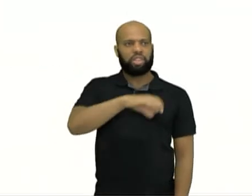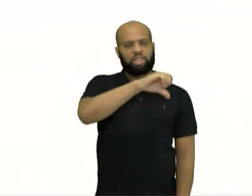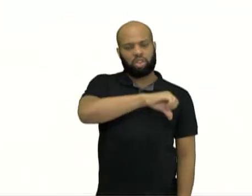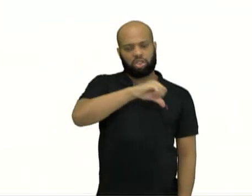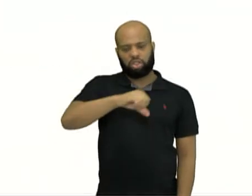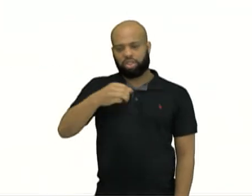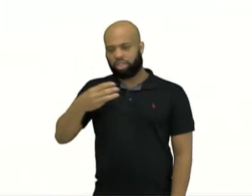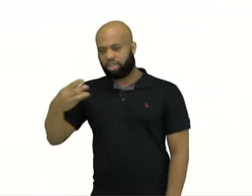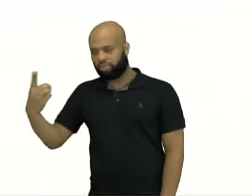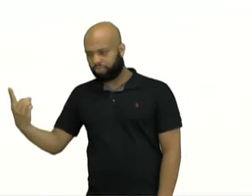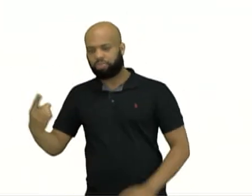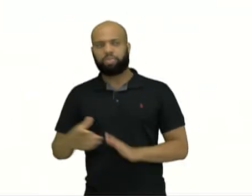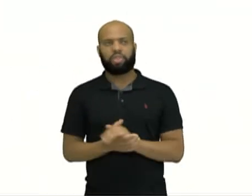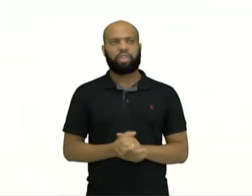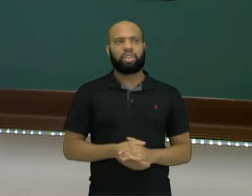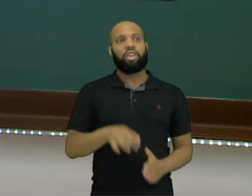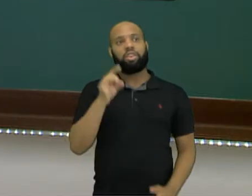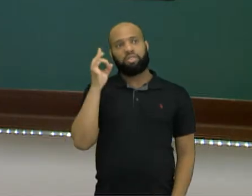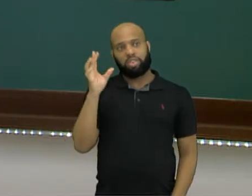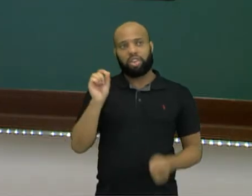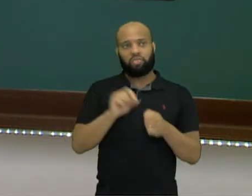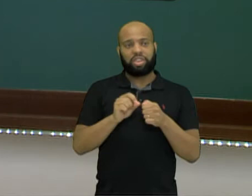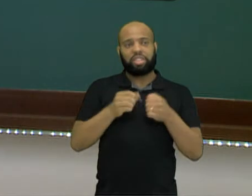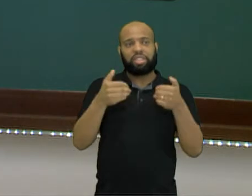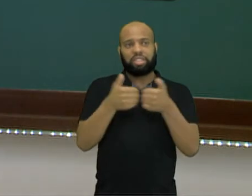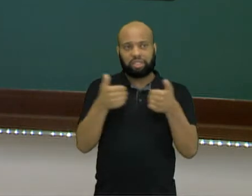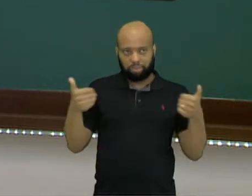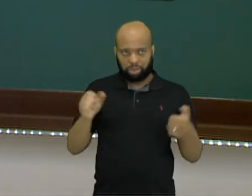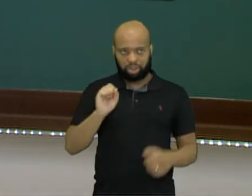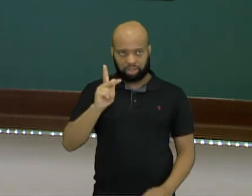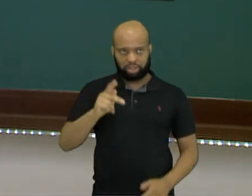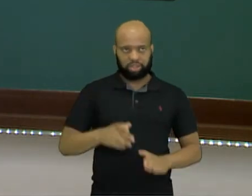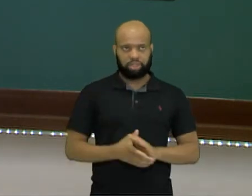9:3:3:1. Então, é mais fácil fazer de forma separada, né?